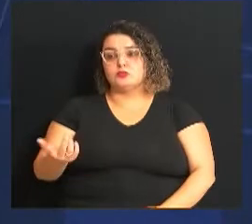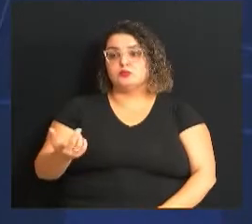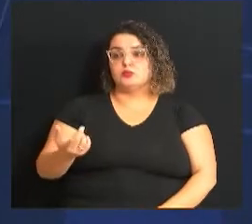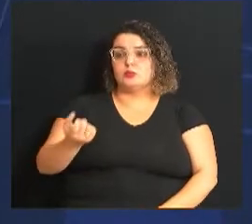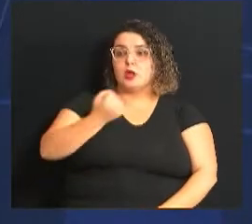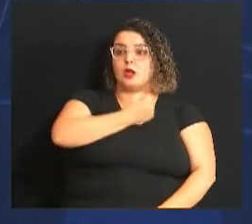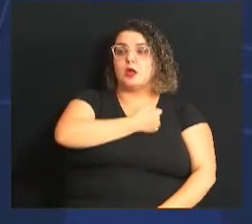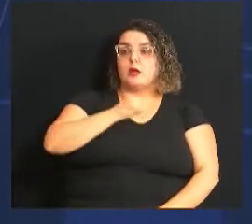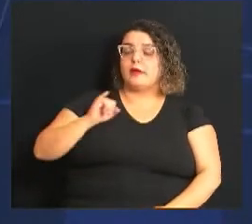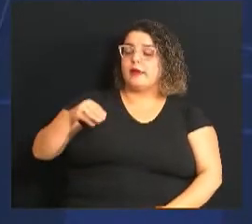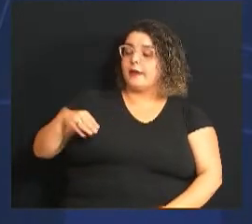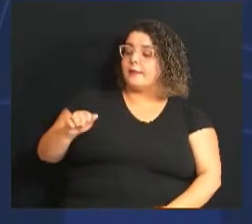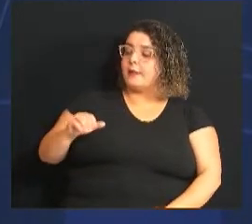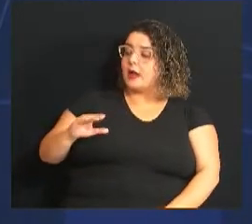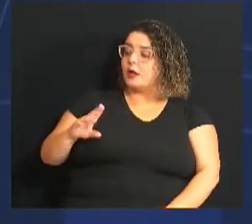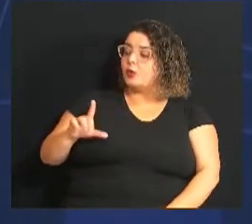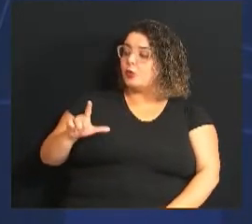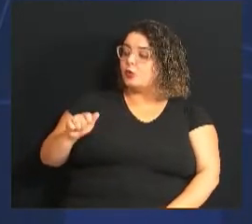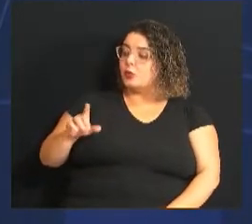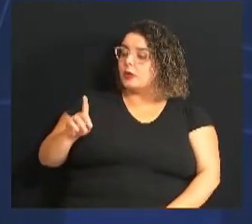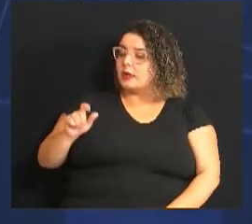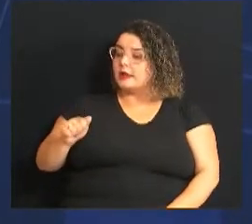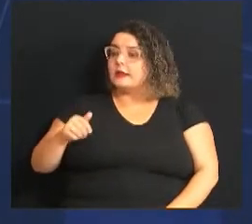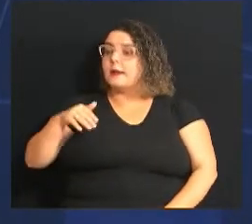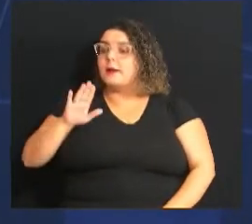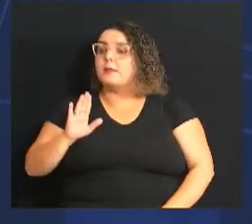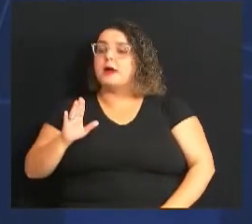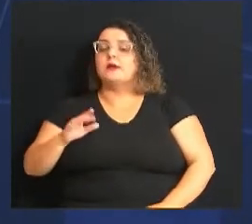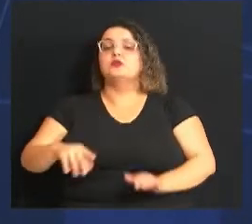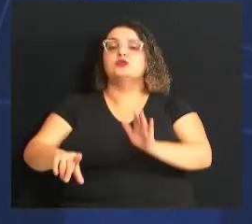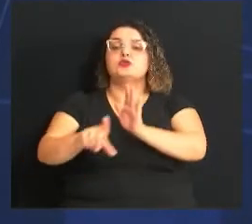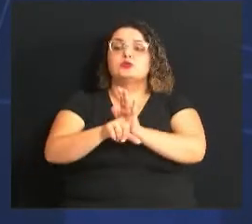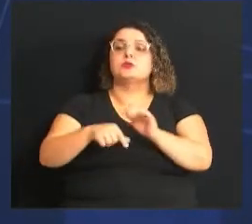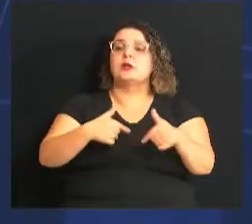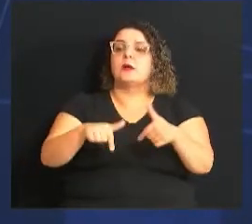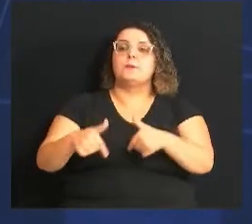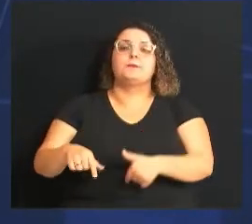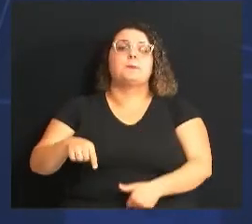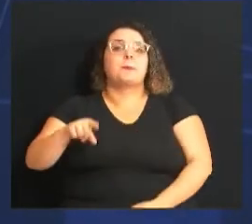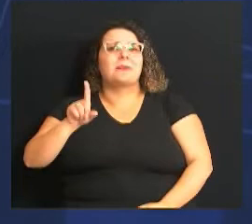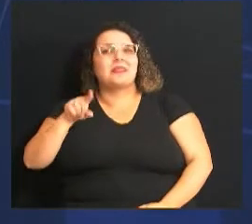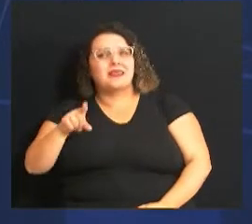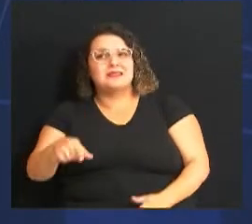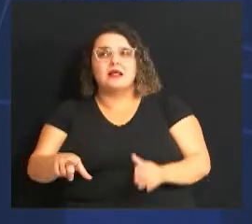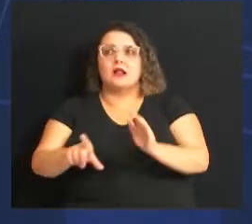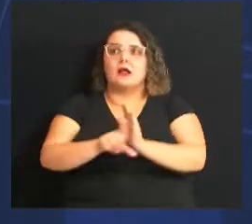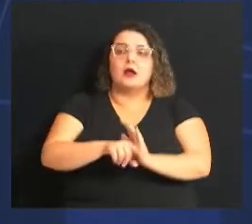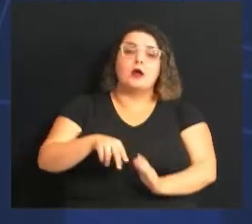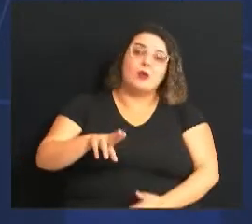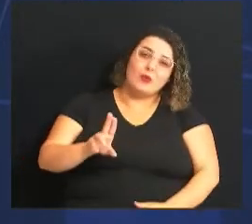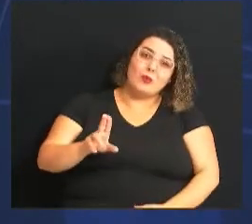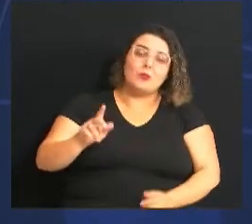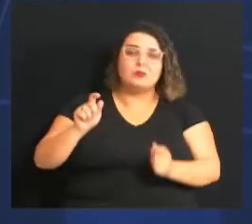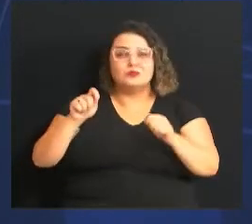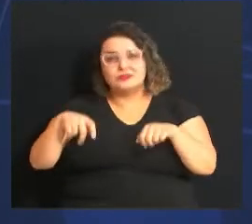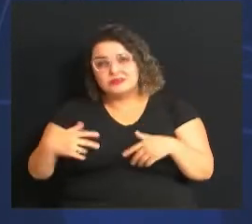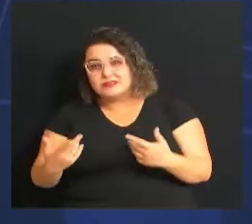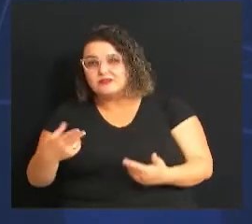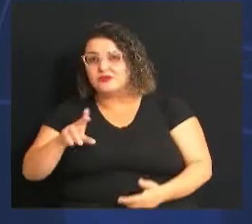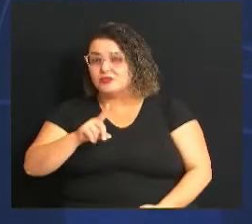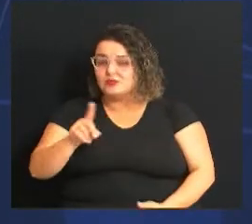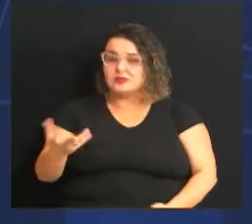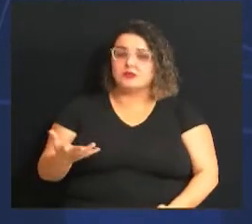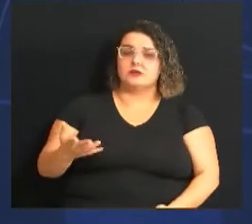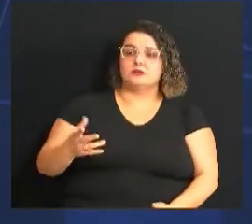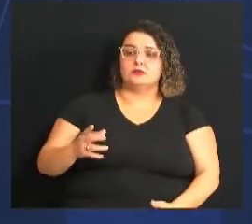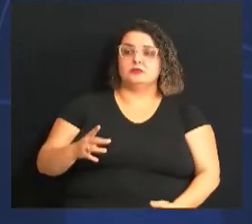antes de abordarmos mais sobre as leis trabalhistas, se é legal, se é realmente possível dentro das nossas